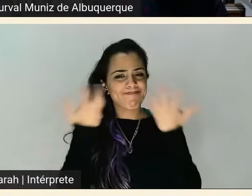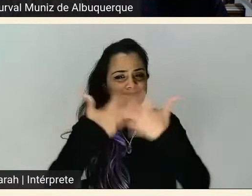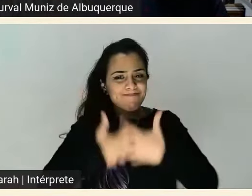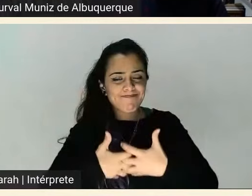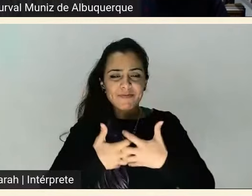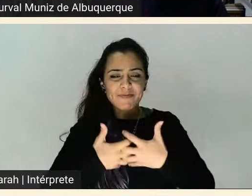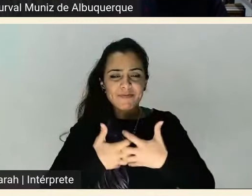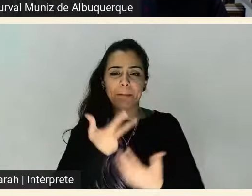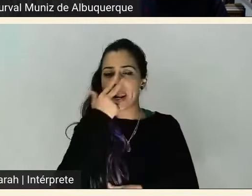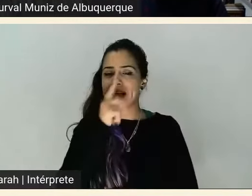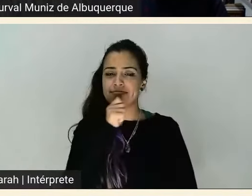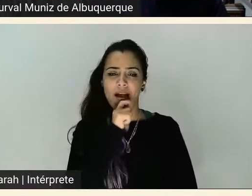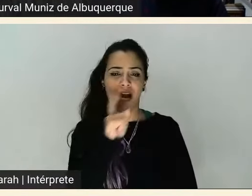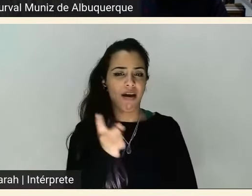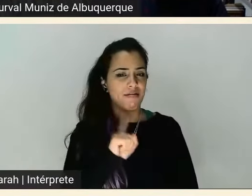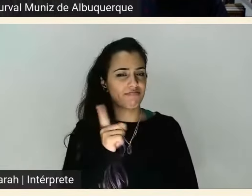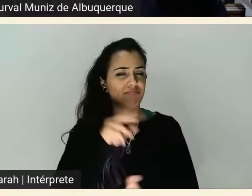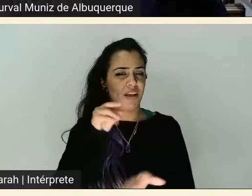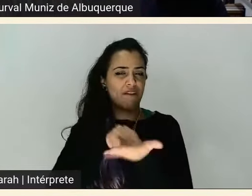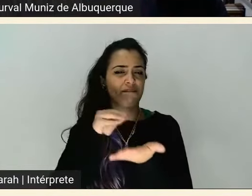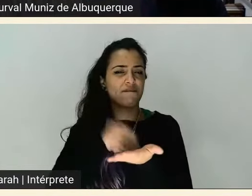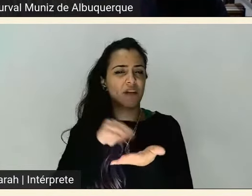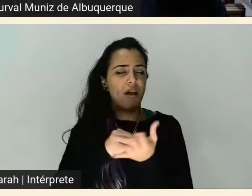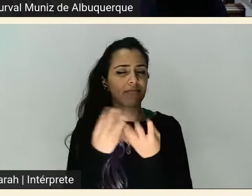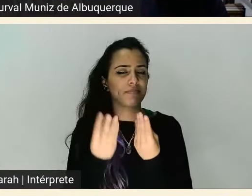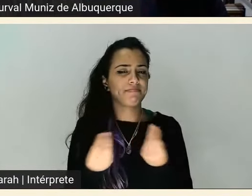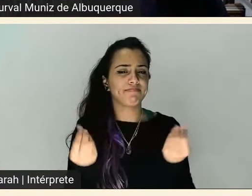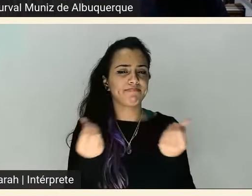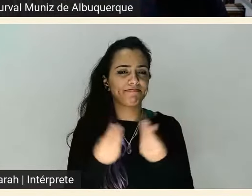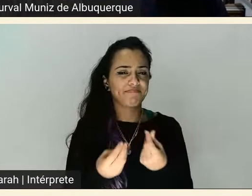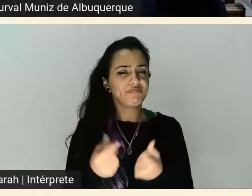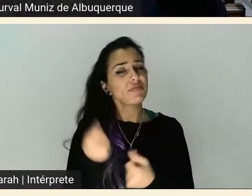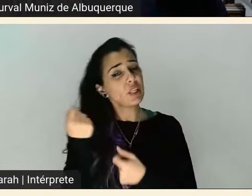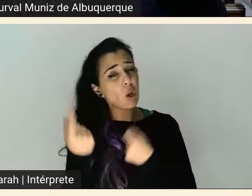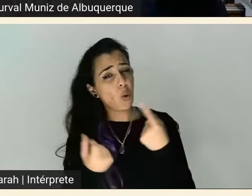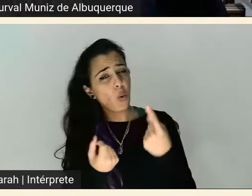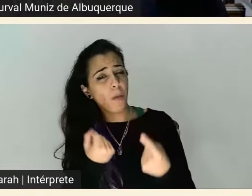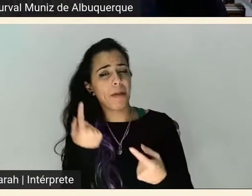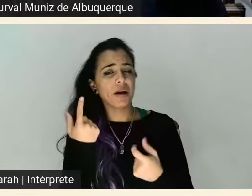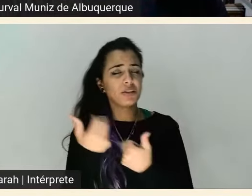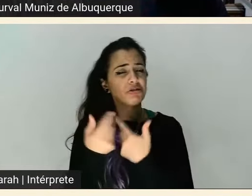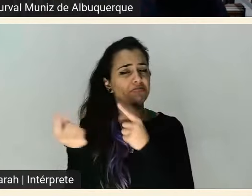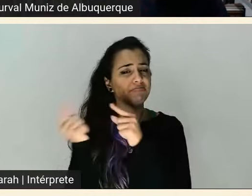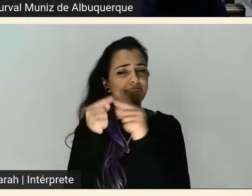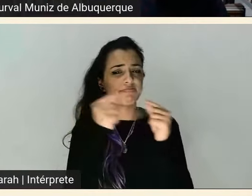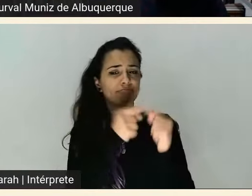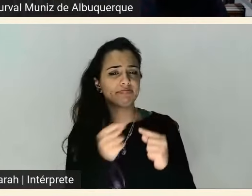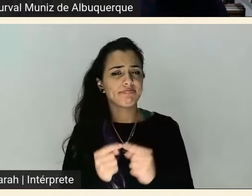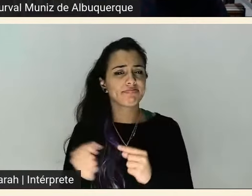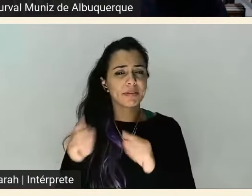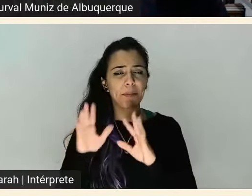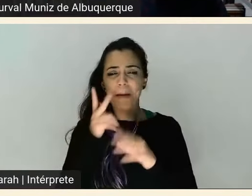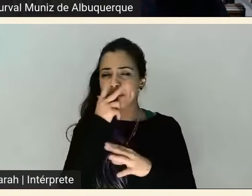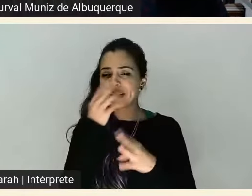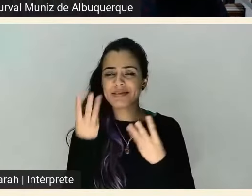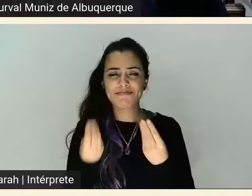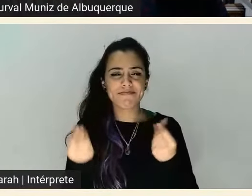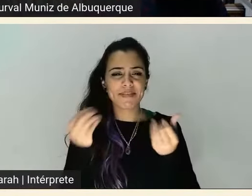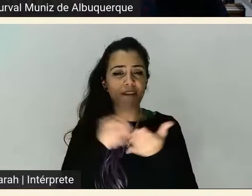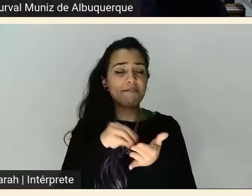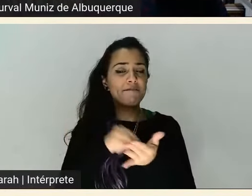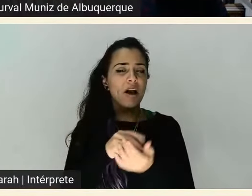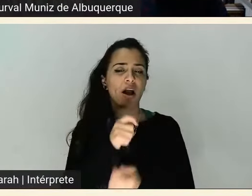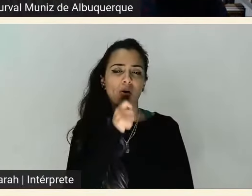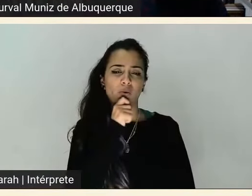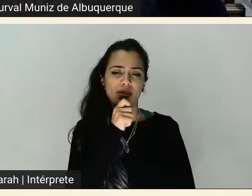devidamente enfrentado. Há partes aqui e ali, mas não foi devidamente enfrentado. Quiçá a